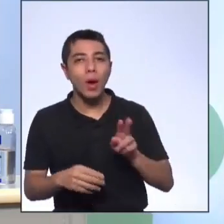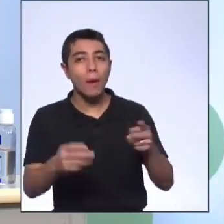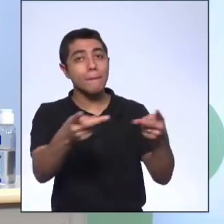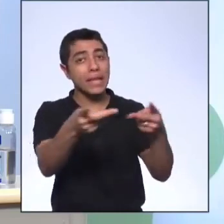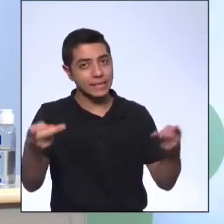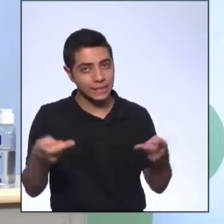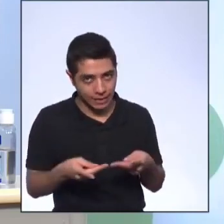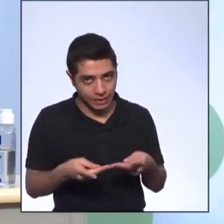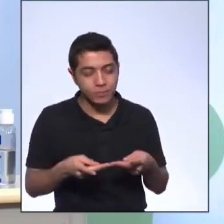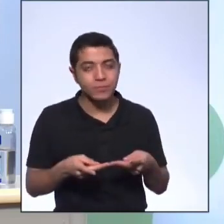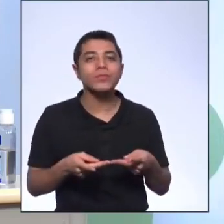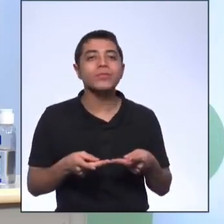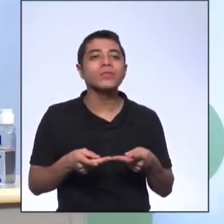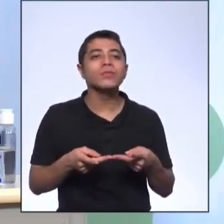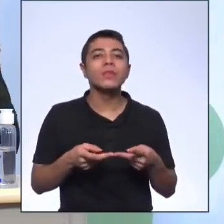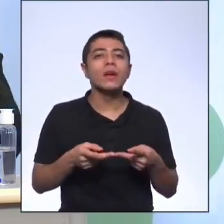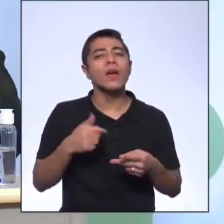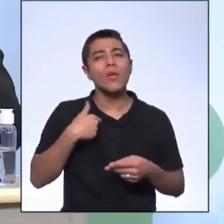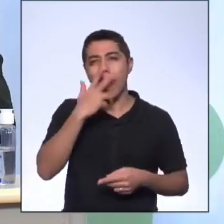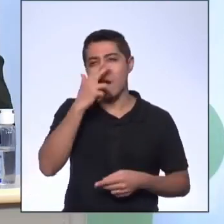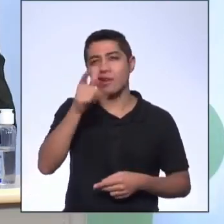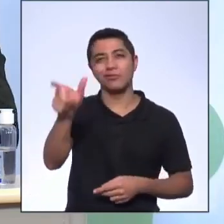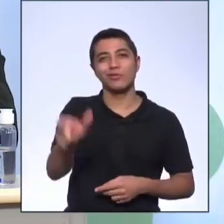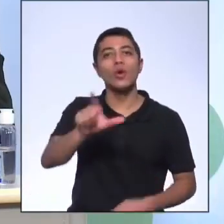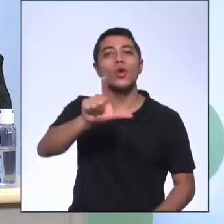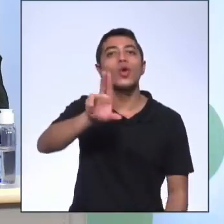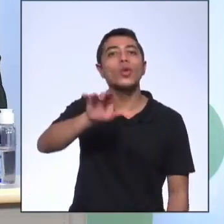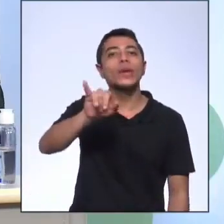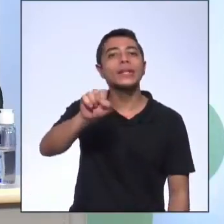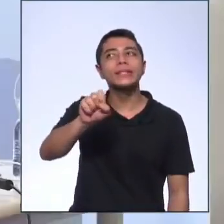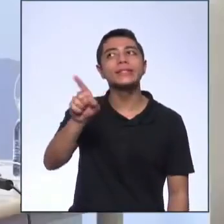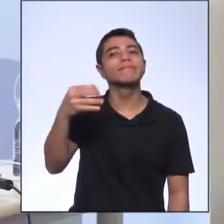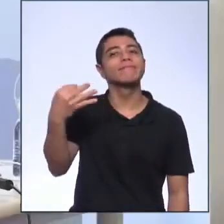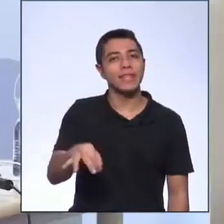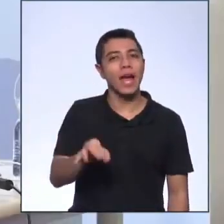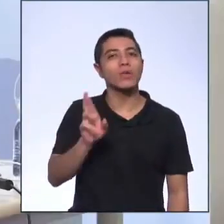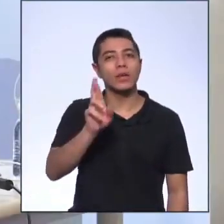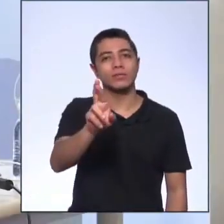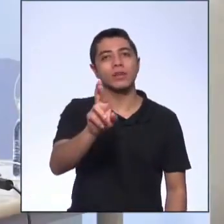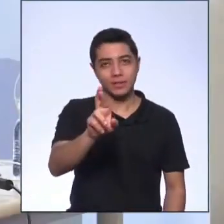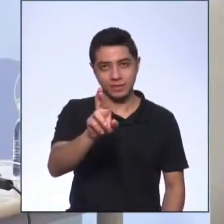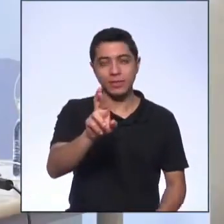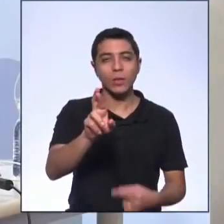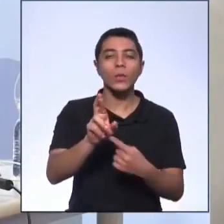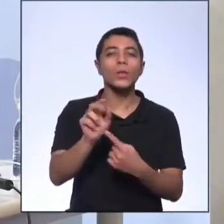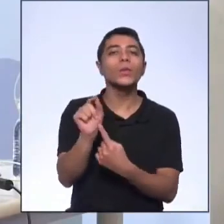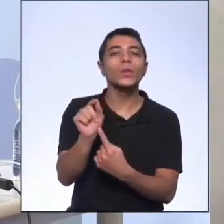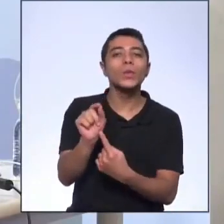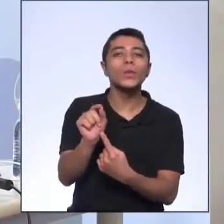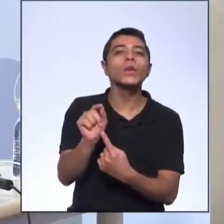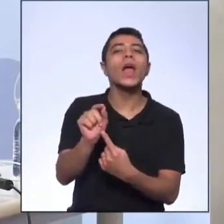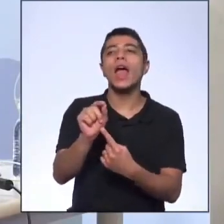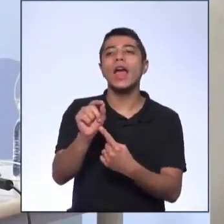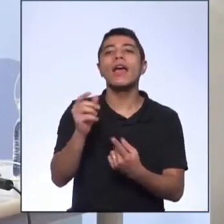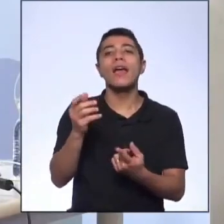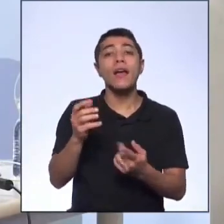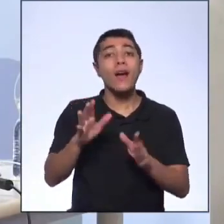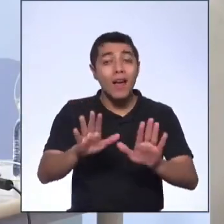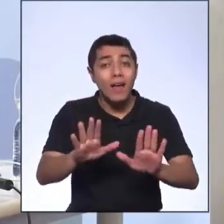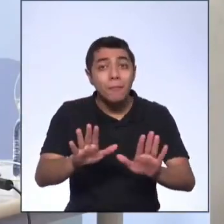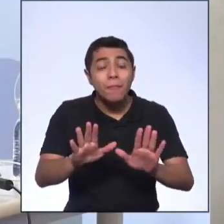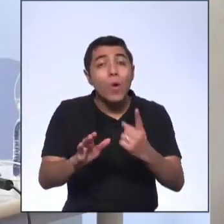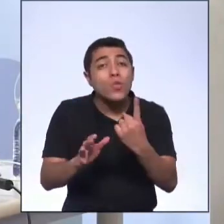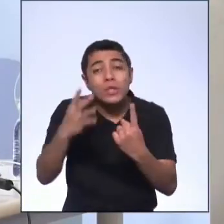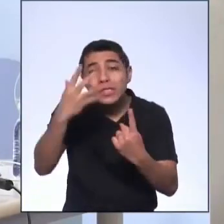somente o Luiz deu uma... E ninguém falou do picles, coitado, Isso, né? ninguém falou do Gente, picles. ninguém falou do picles. Picles é